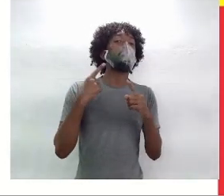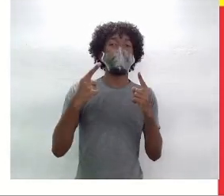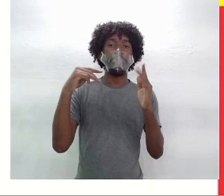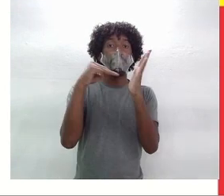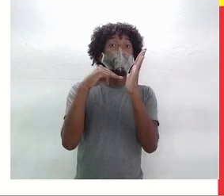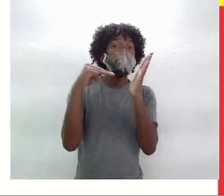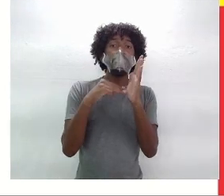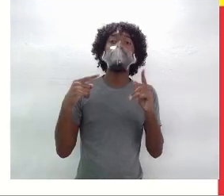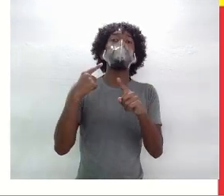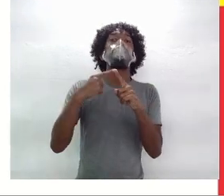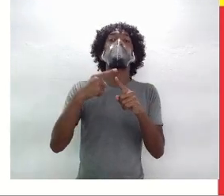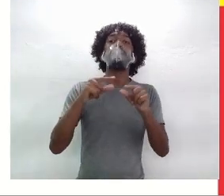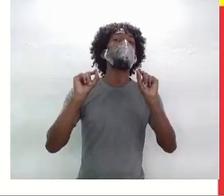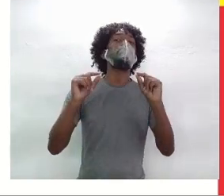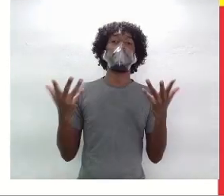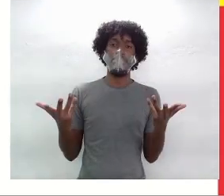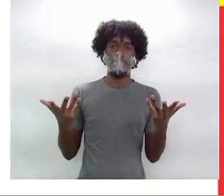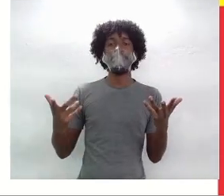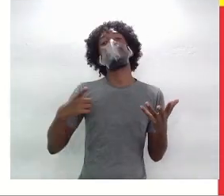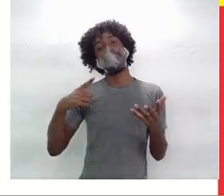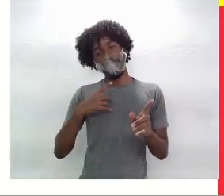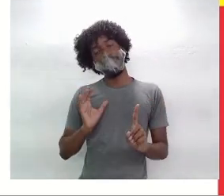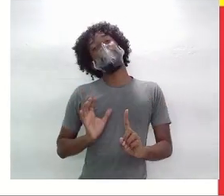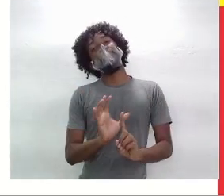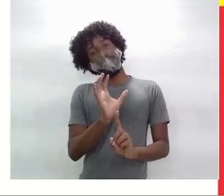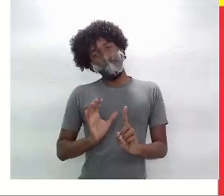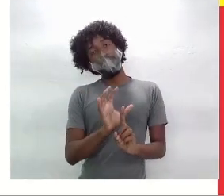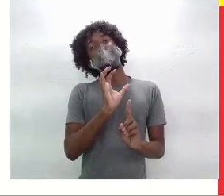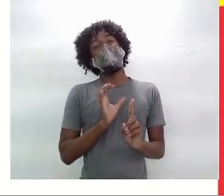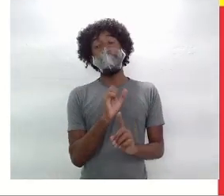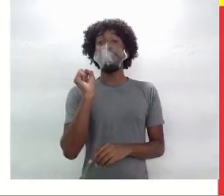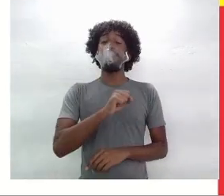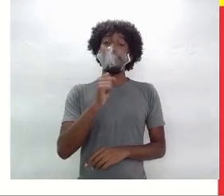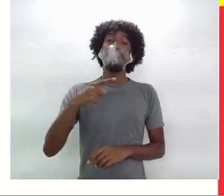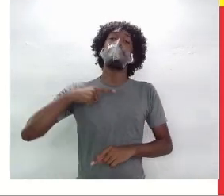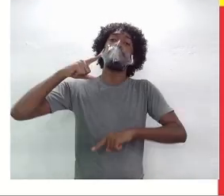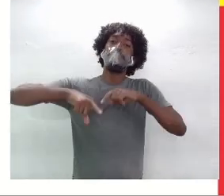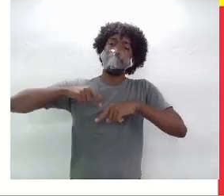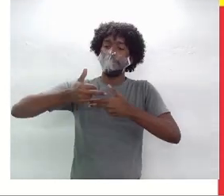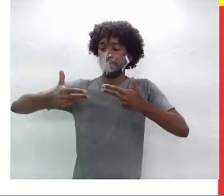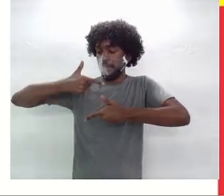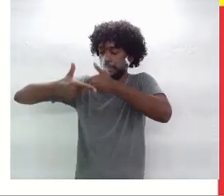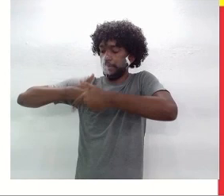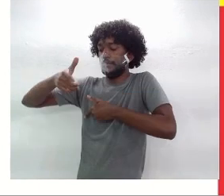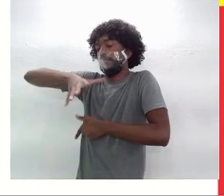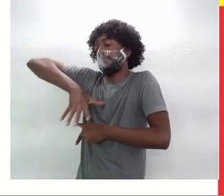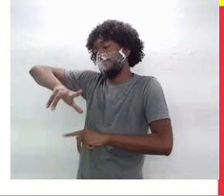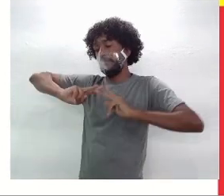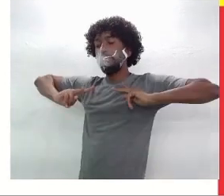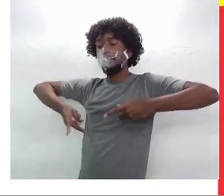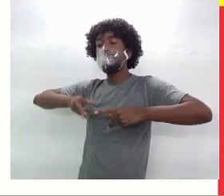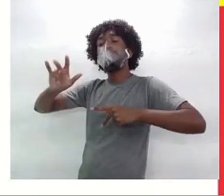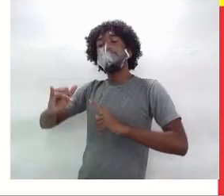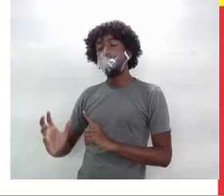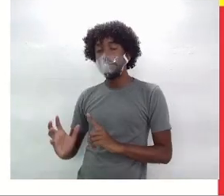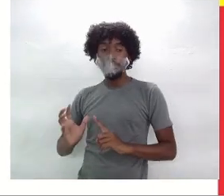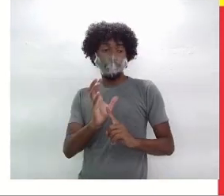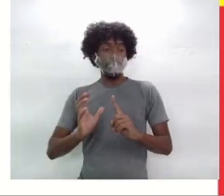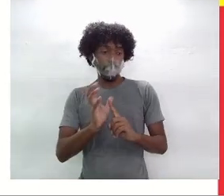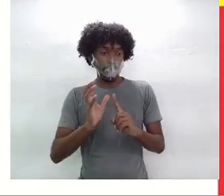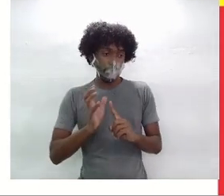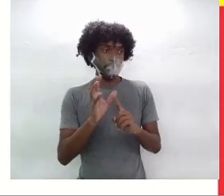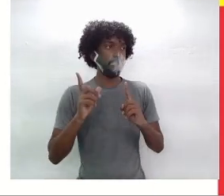sua interferência. E aí existem algumas atividades humanas que vão contribuir para o aumento de